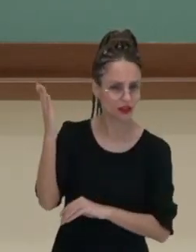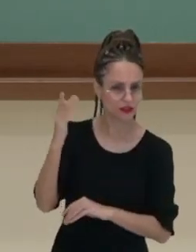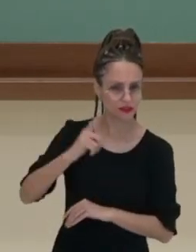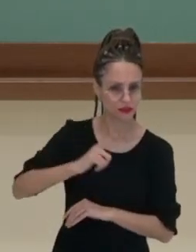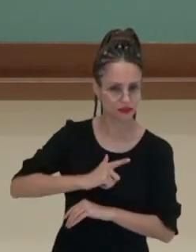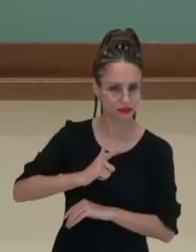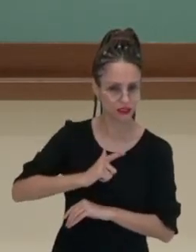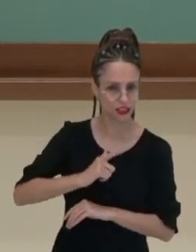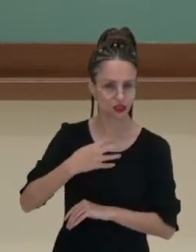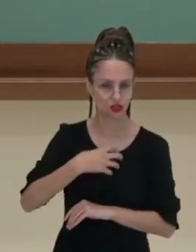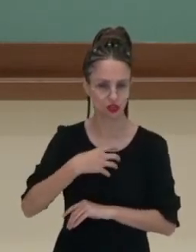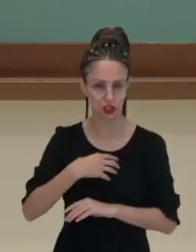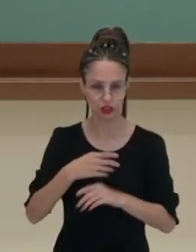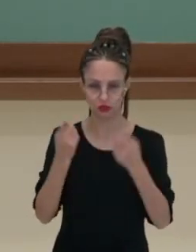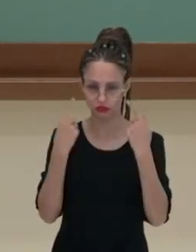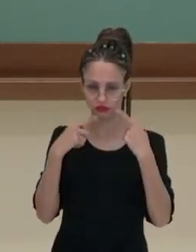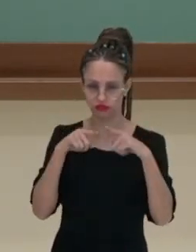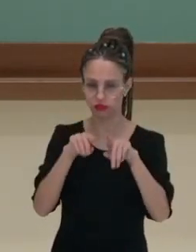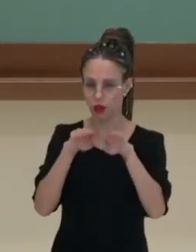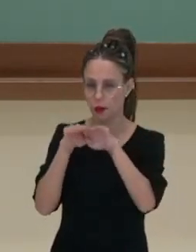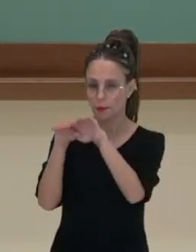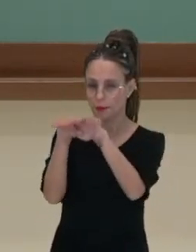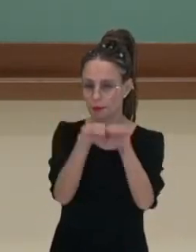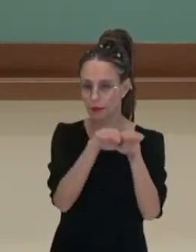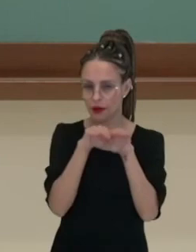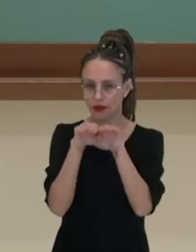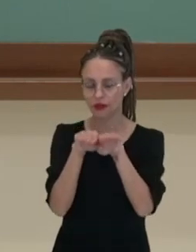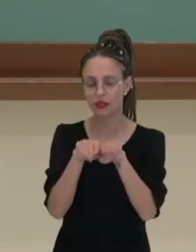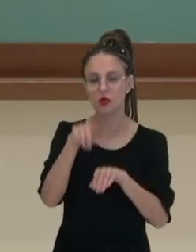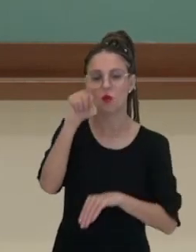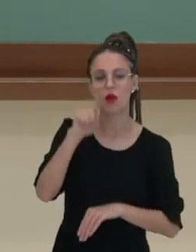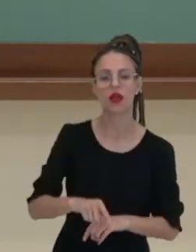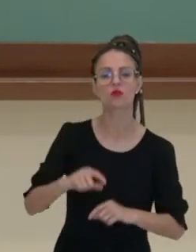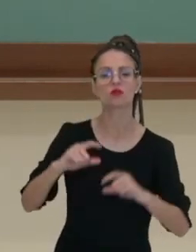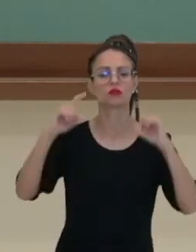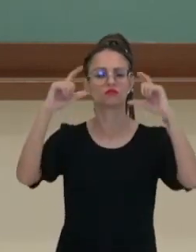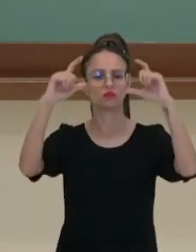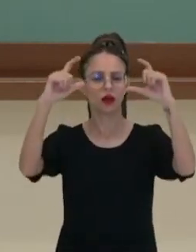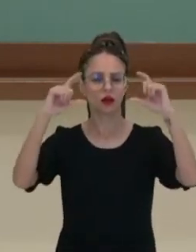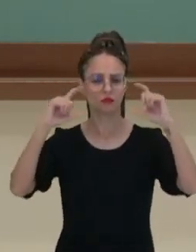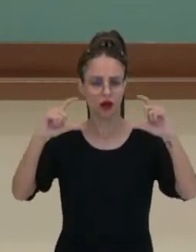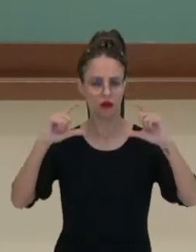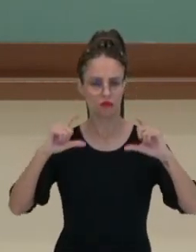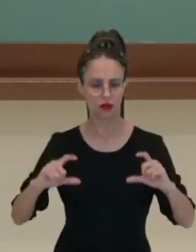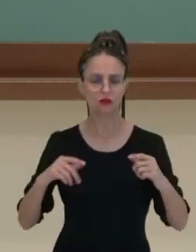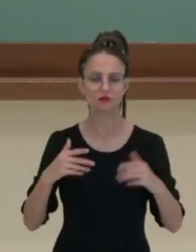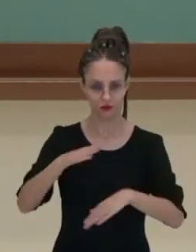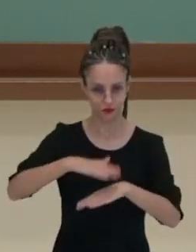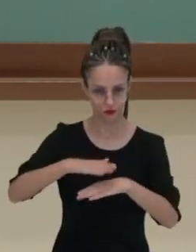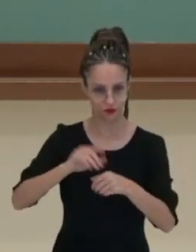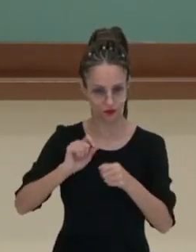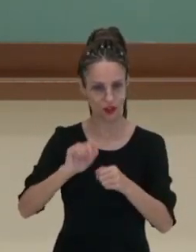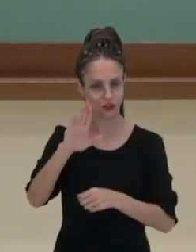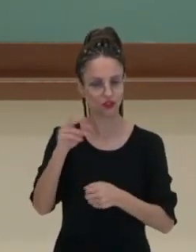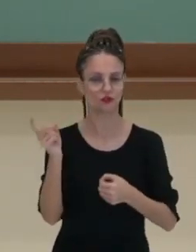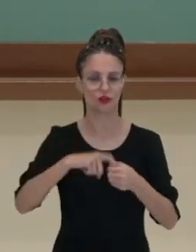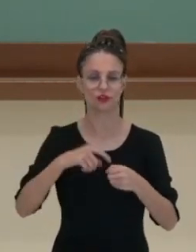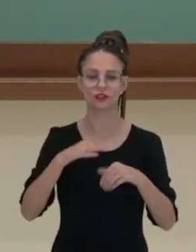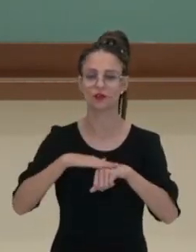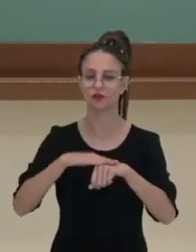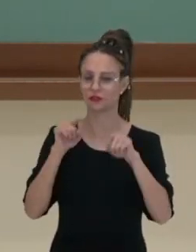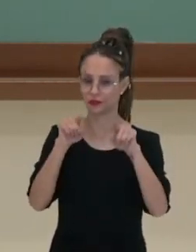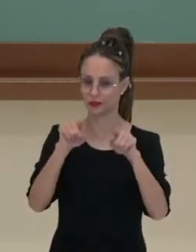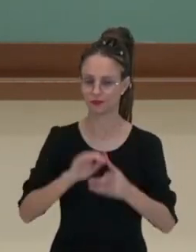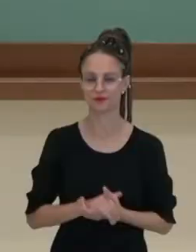uma forma fixa? Você acha que ele é um soneto? O que você acha? Faz aí que eu já volto conversar com você.